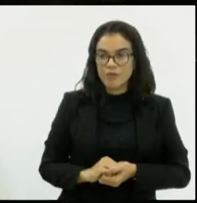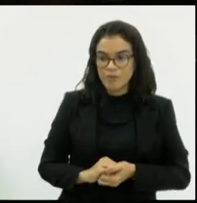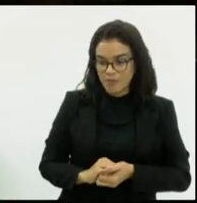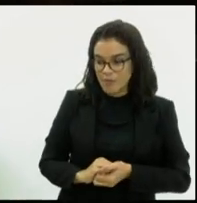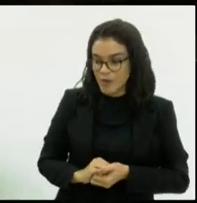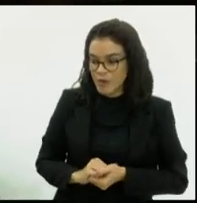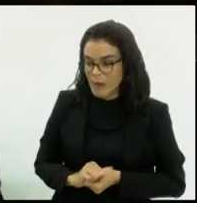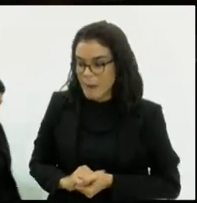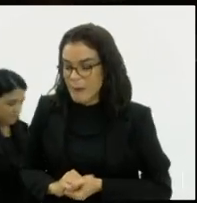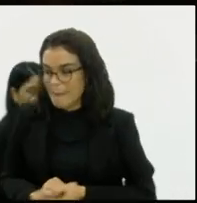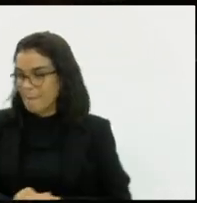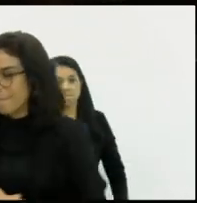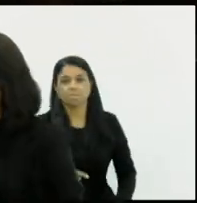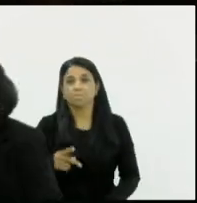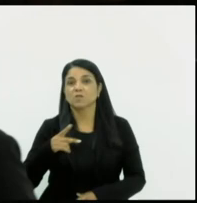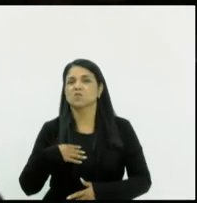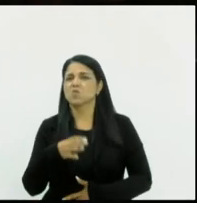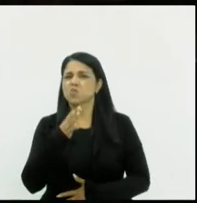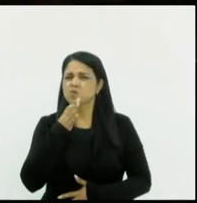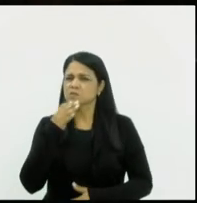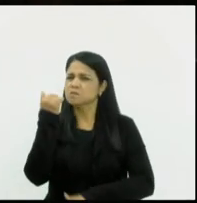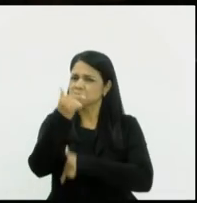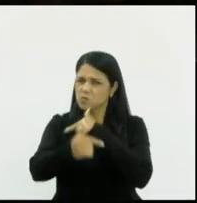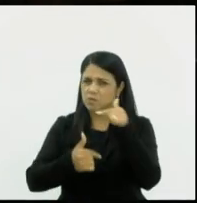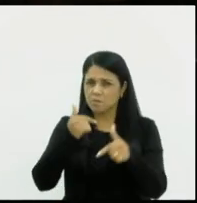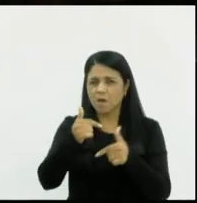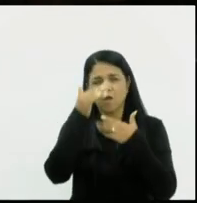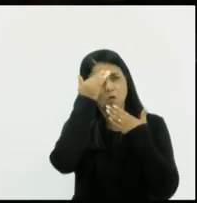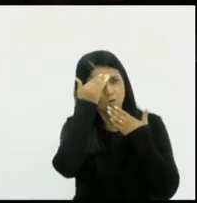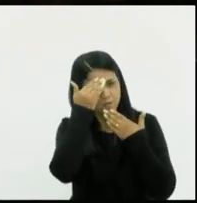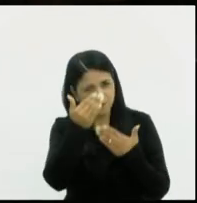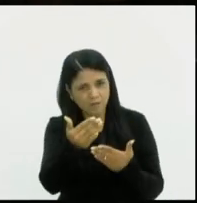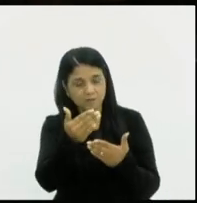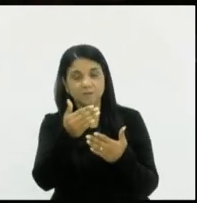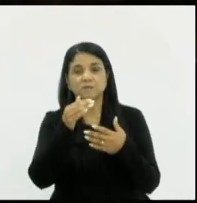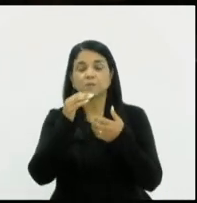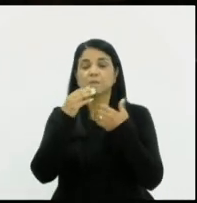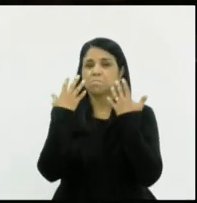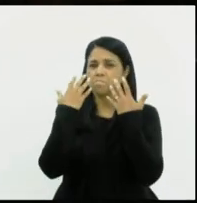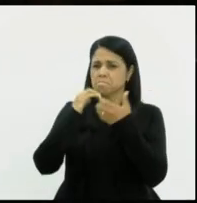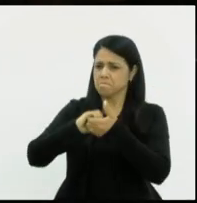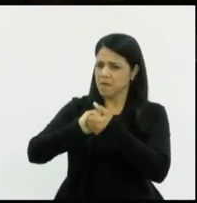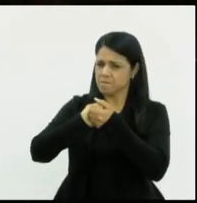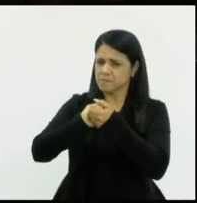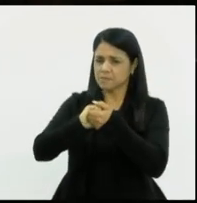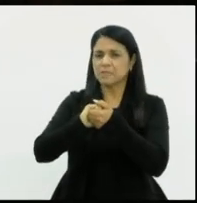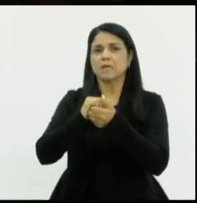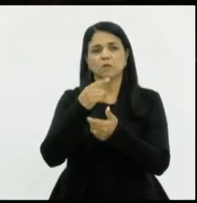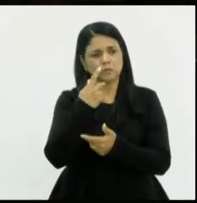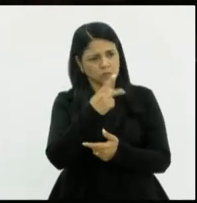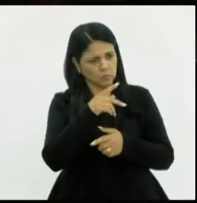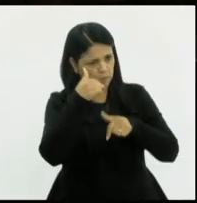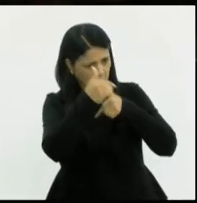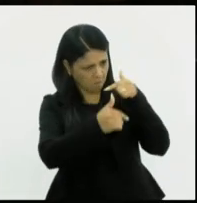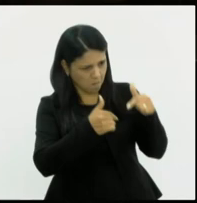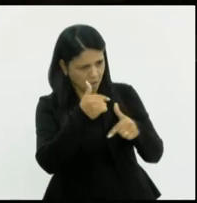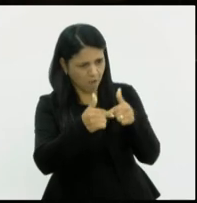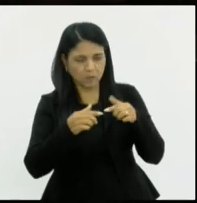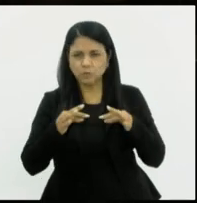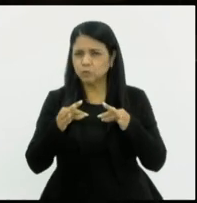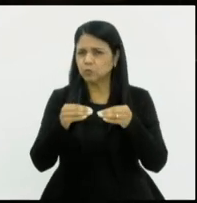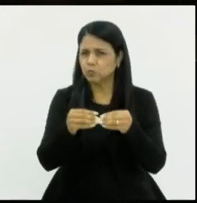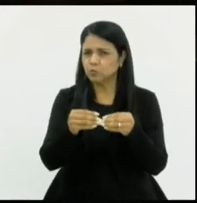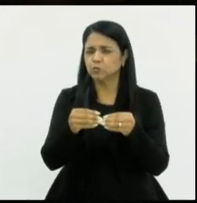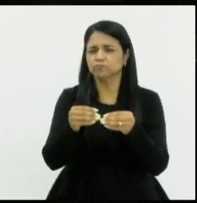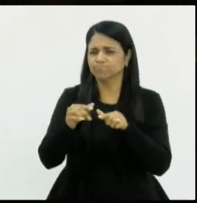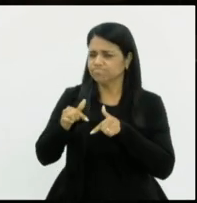essa indicação e por reconhecer o meu trabalho. Muito obrigada. E E parabenizar também por seu trabalho, por tudo que o senhor tem